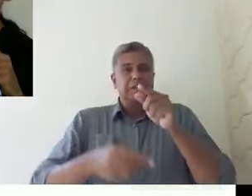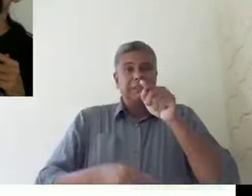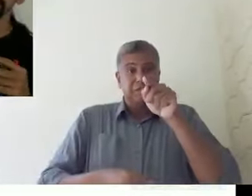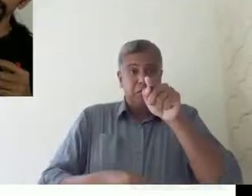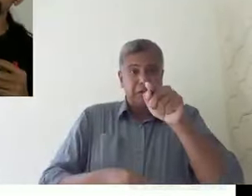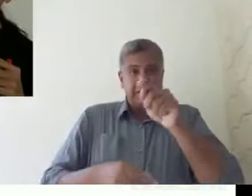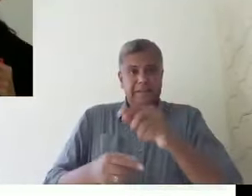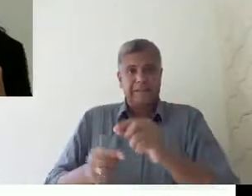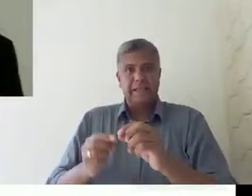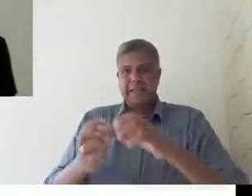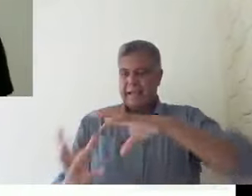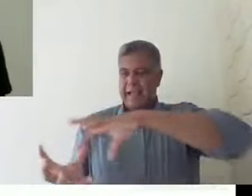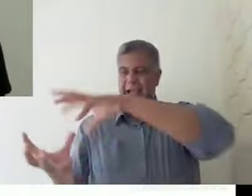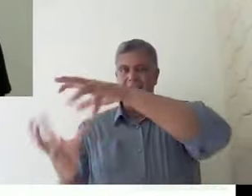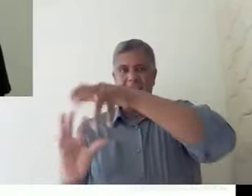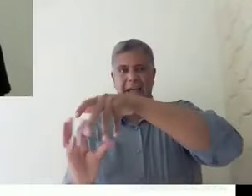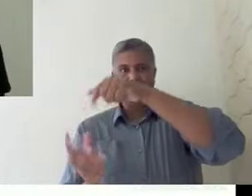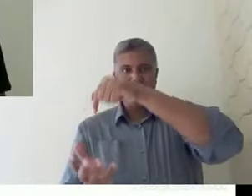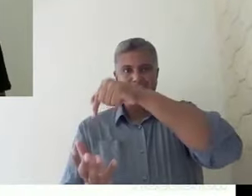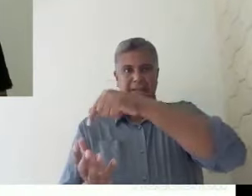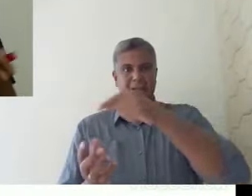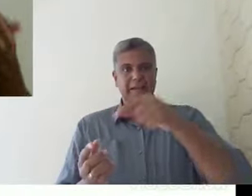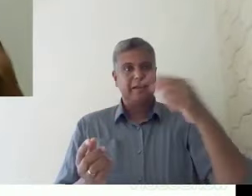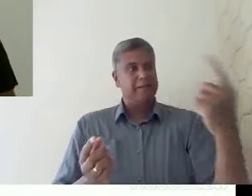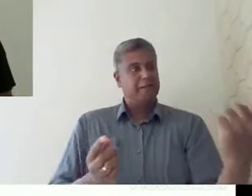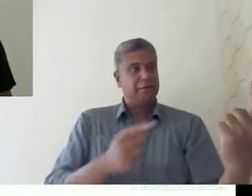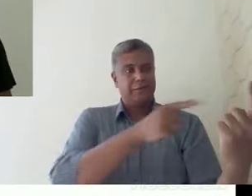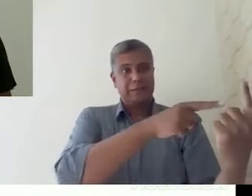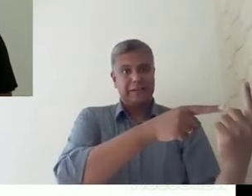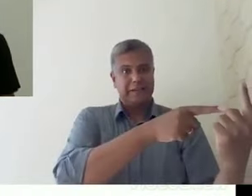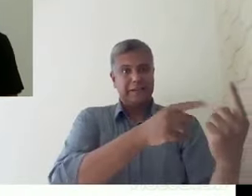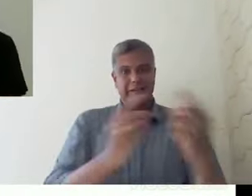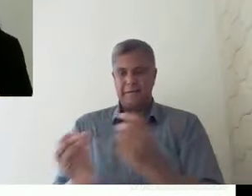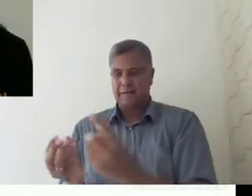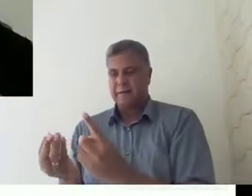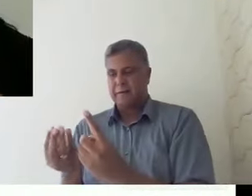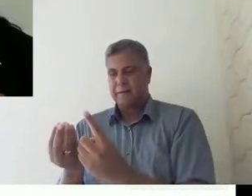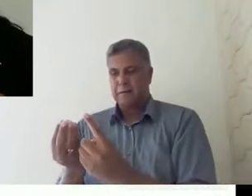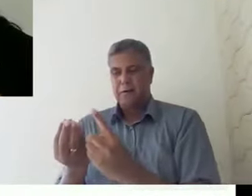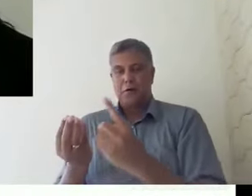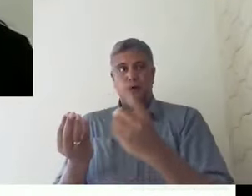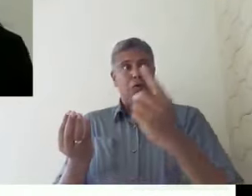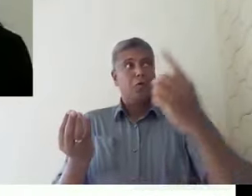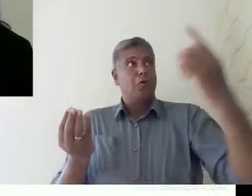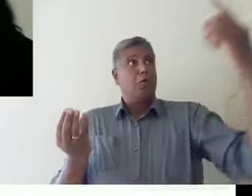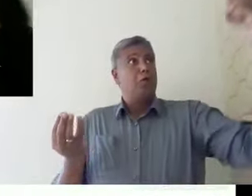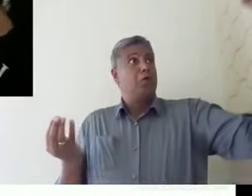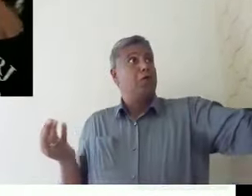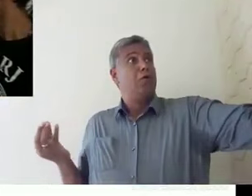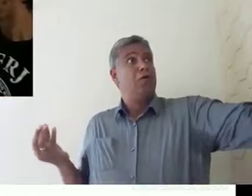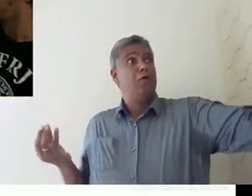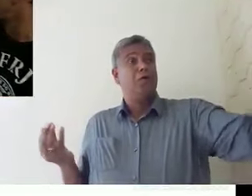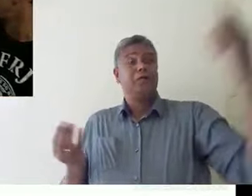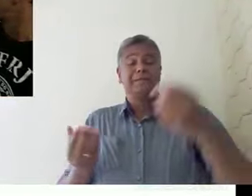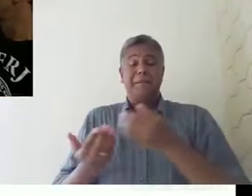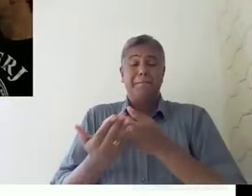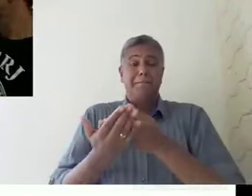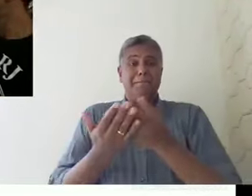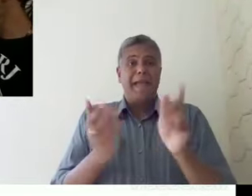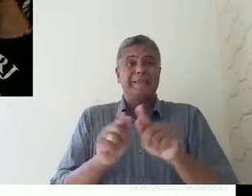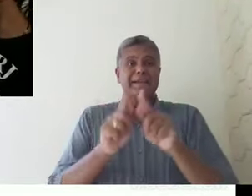mais afastado da Terra você está, menor a ação da gravidade terrestre.